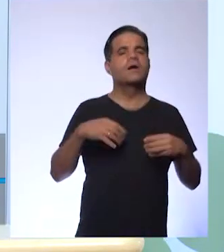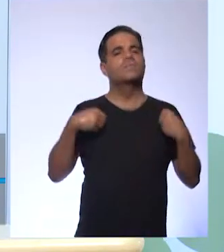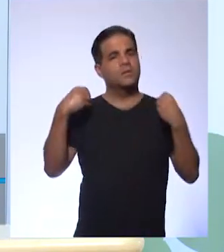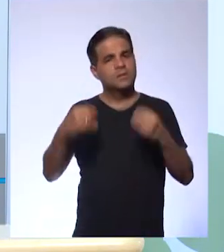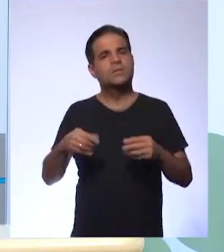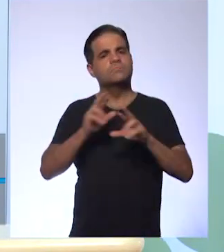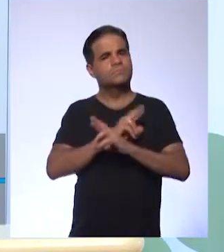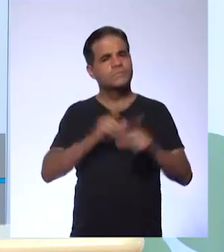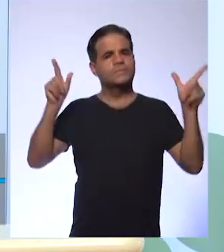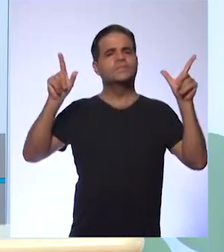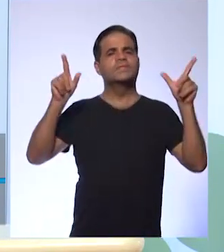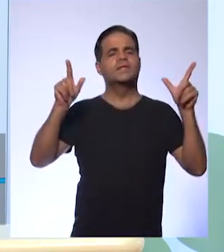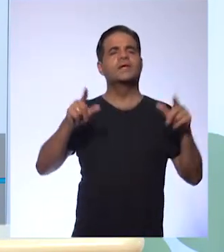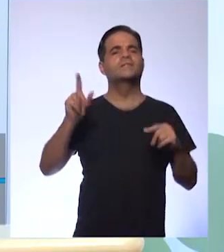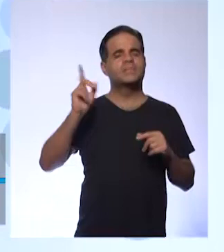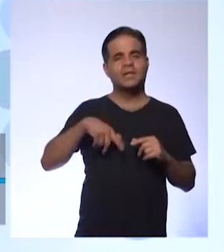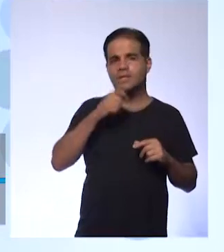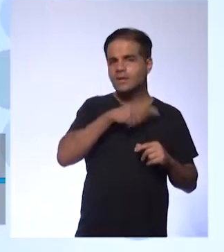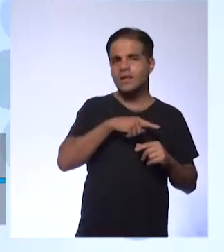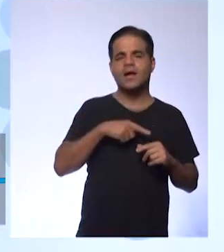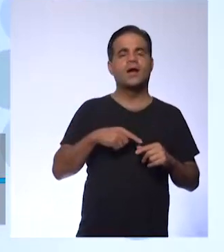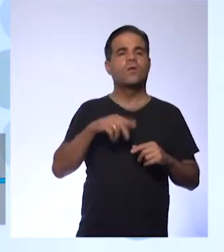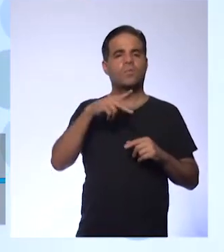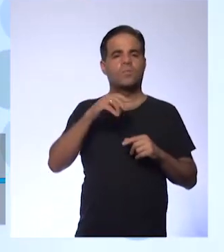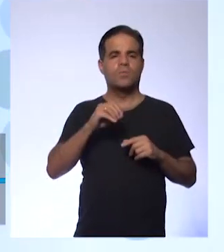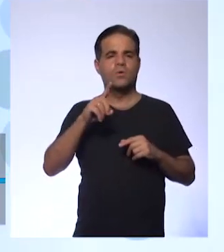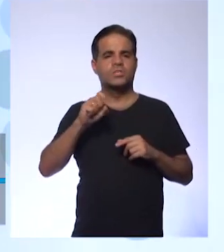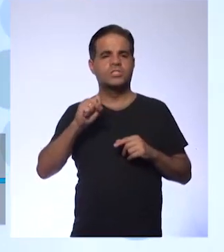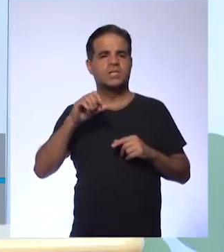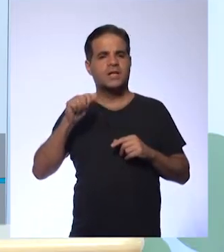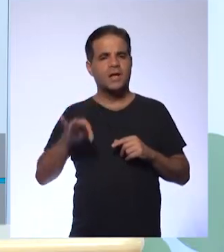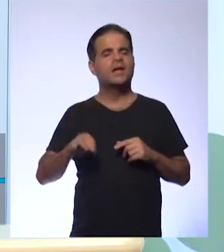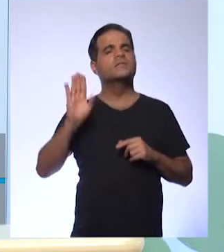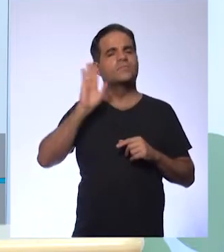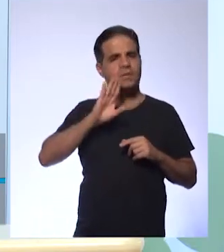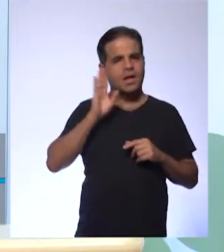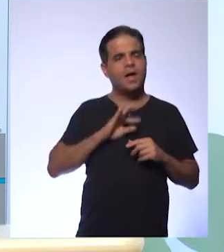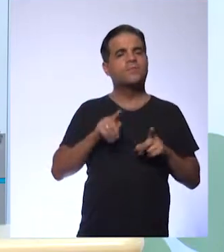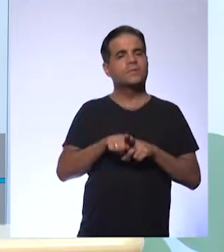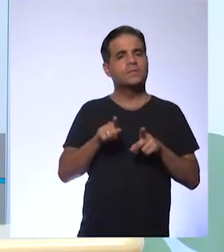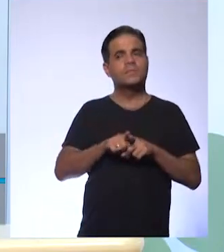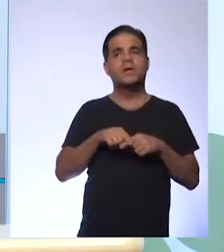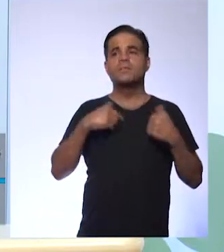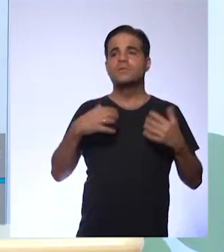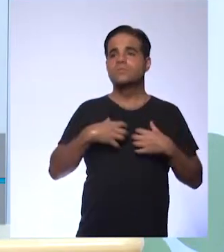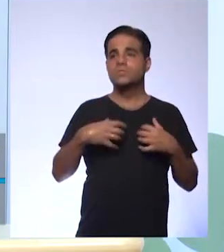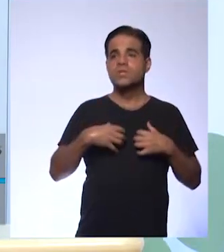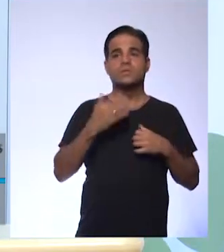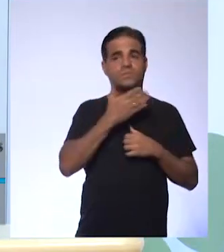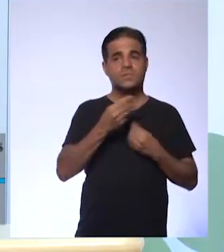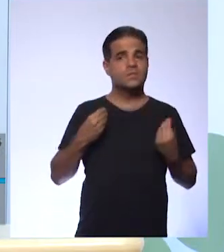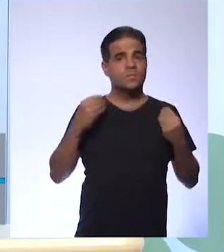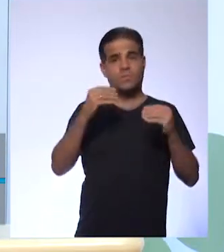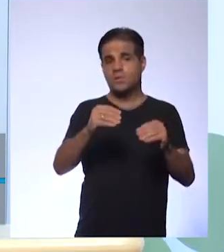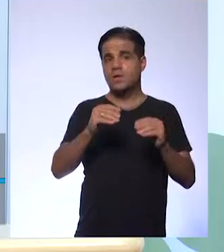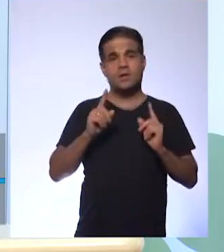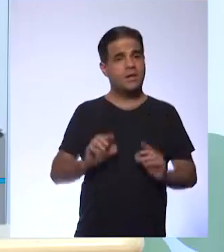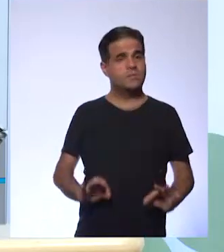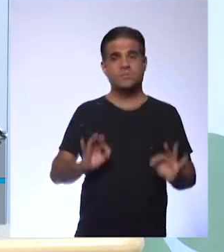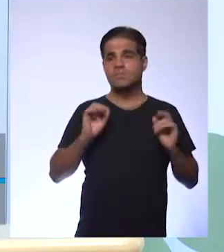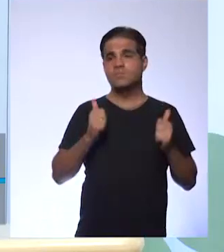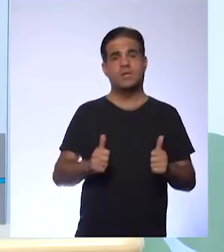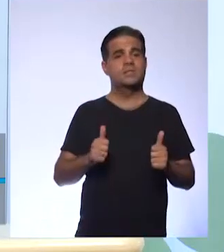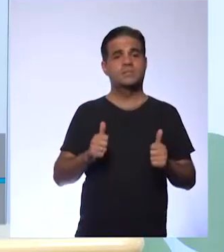de outro tom engraçado. sexta-feira. É, do jeito que está o podcast agora, ficou legal também. Mas do jeito que vocês estão colocando aqui, é isso